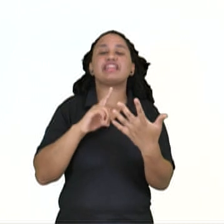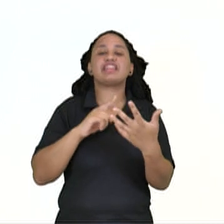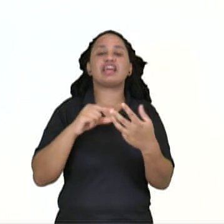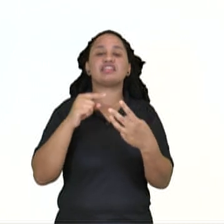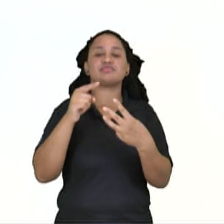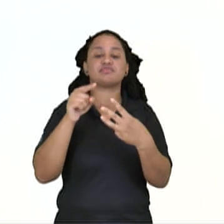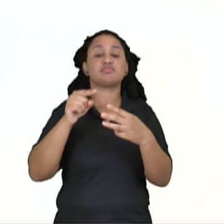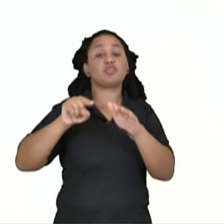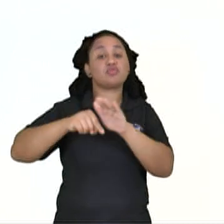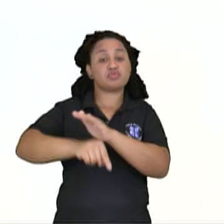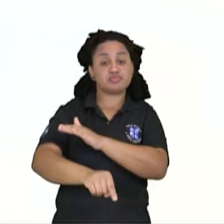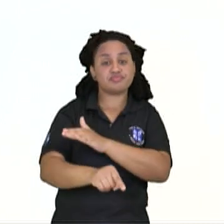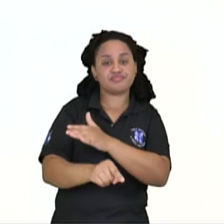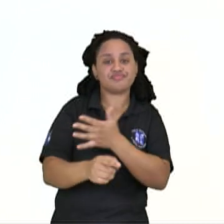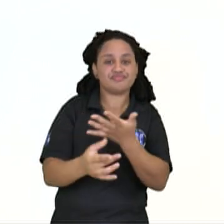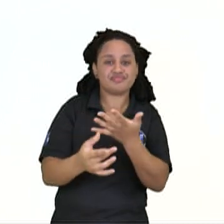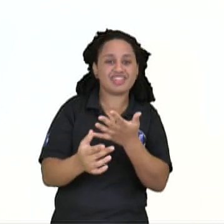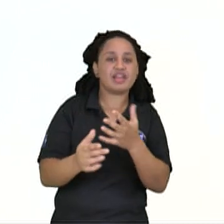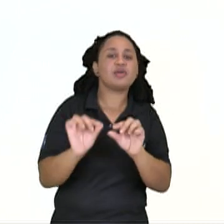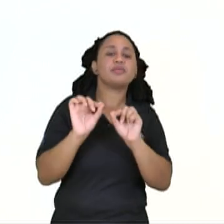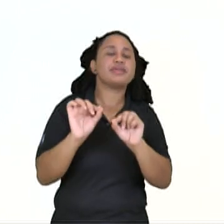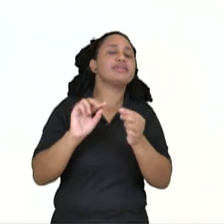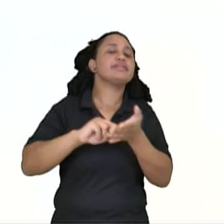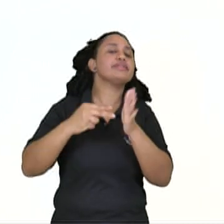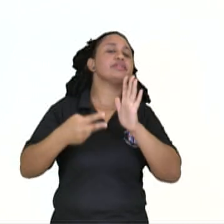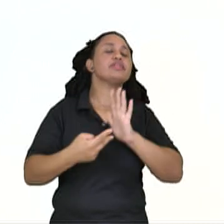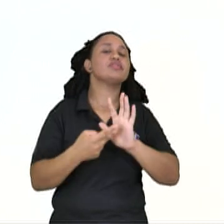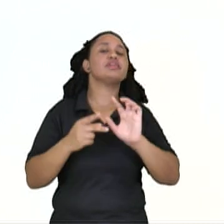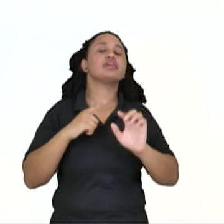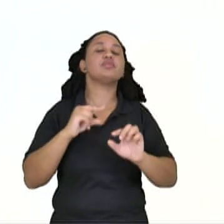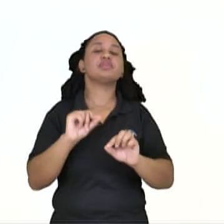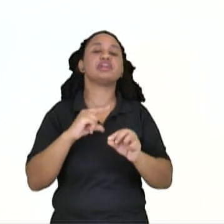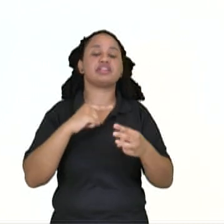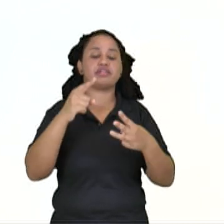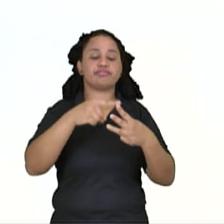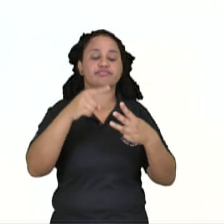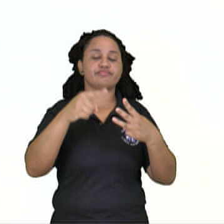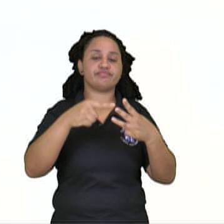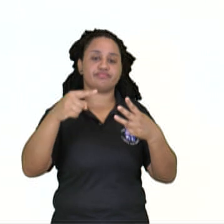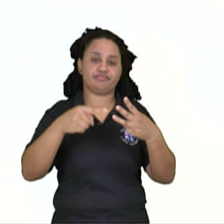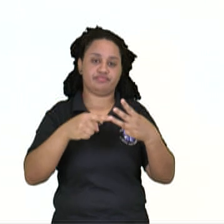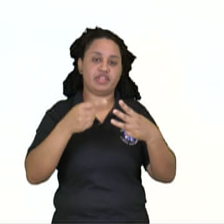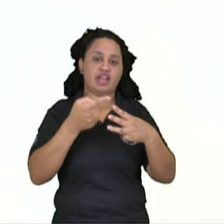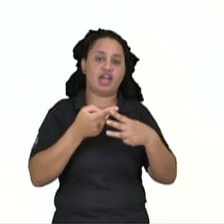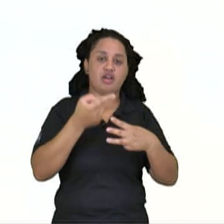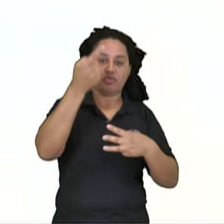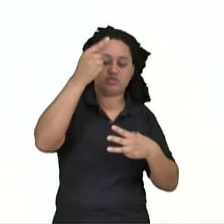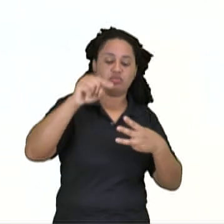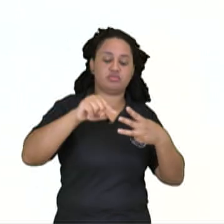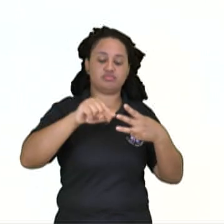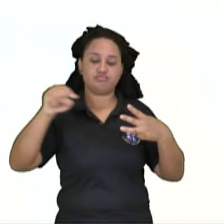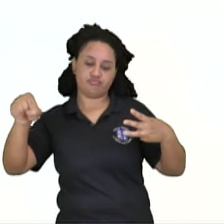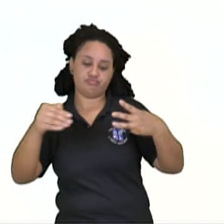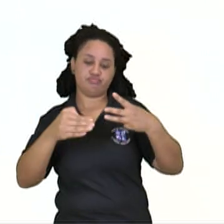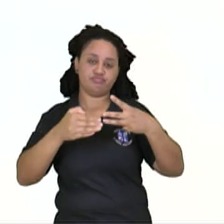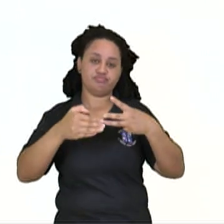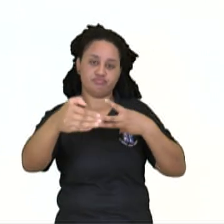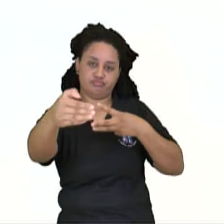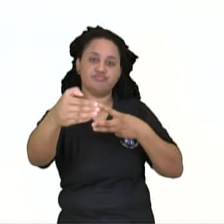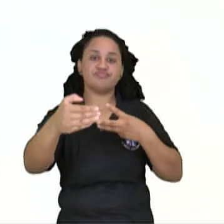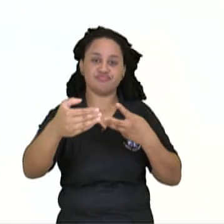profundidade física, ou seja, aquelas que possuem 3 dimensões: altura, largura